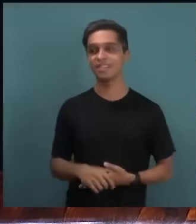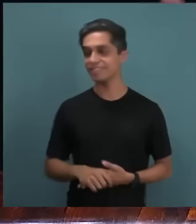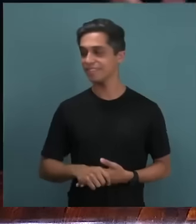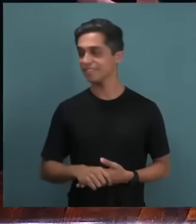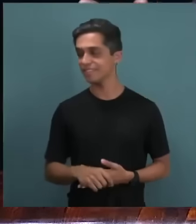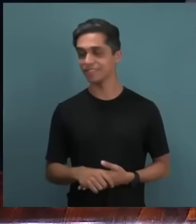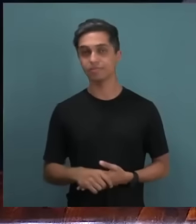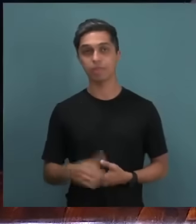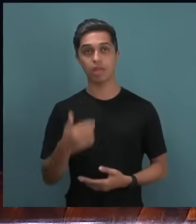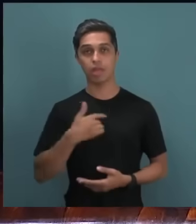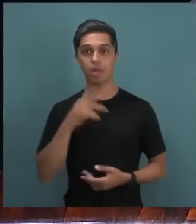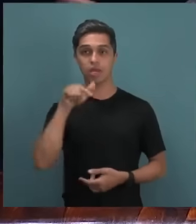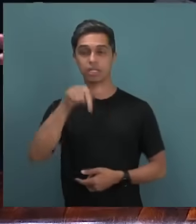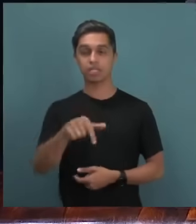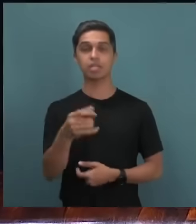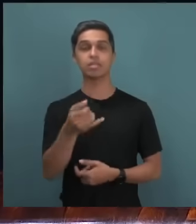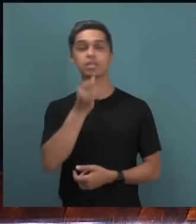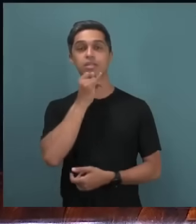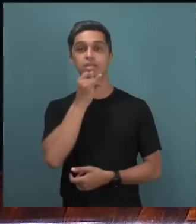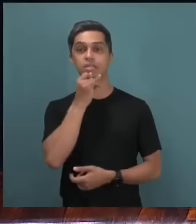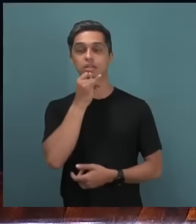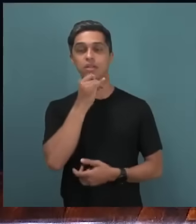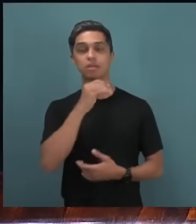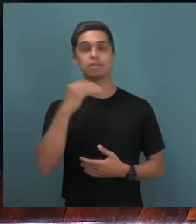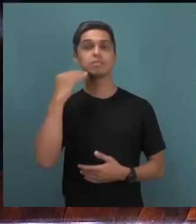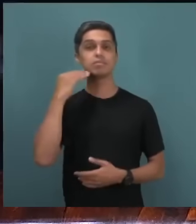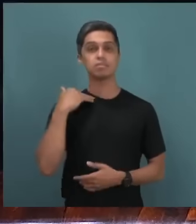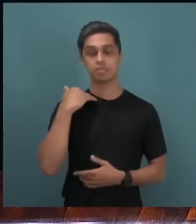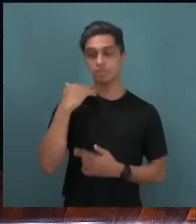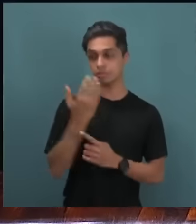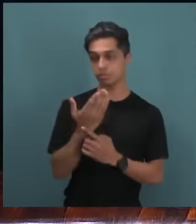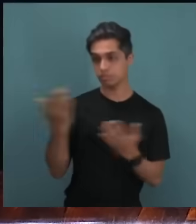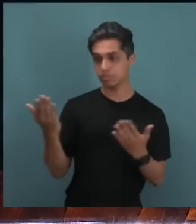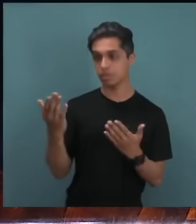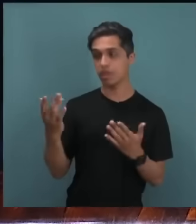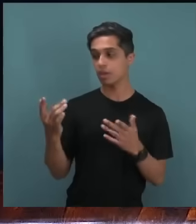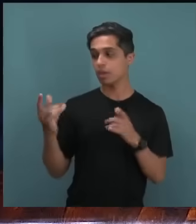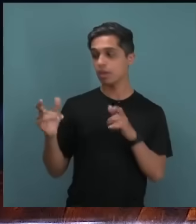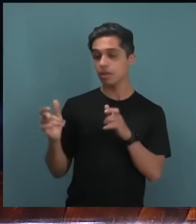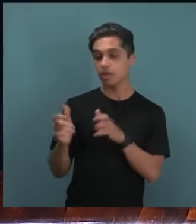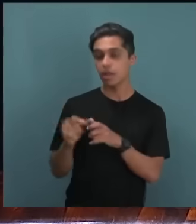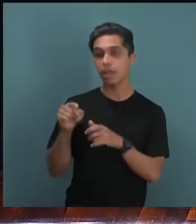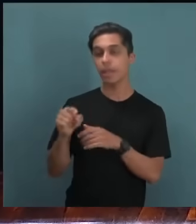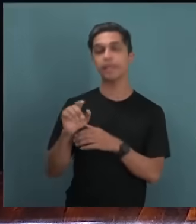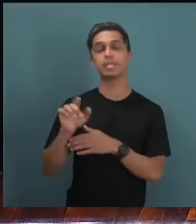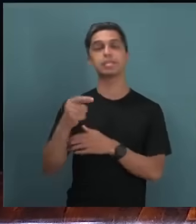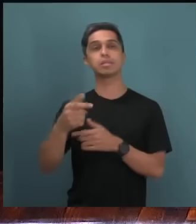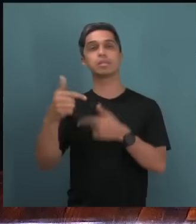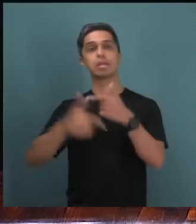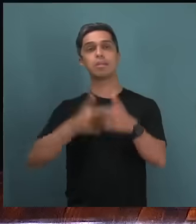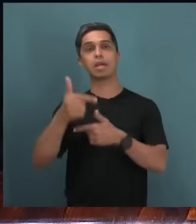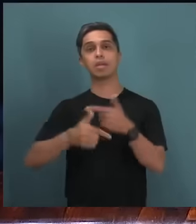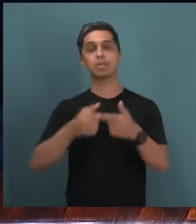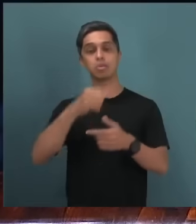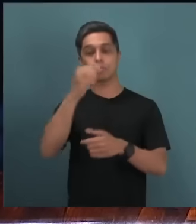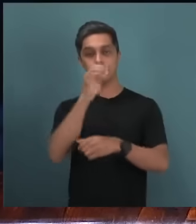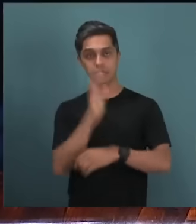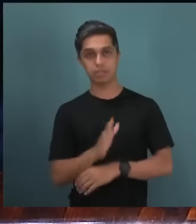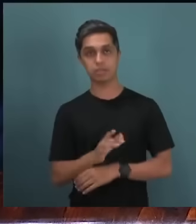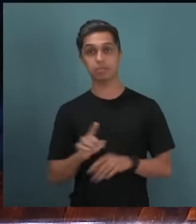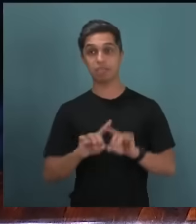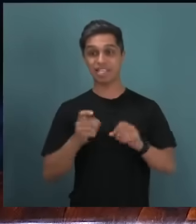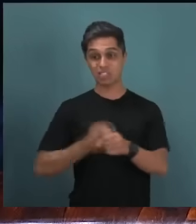Dou aqui como exemplo, os bancos são quem menos emprega no país, mas são os que mais